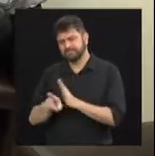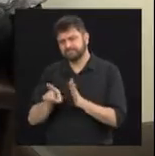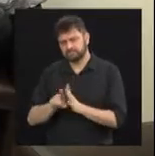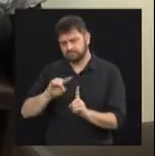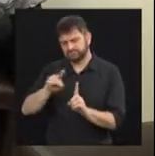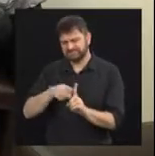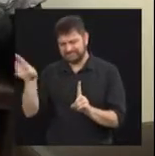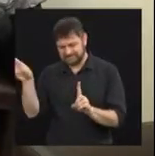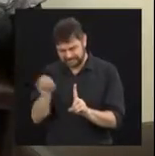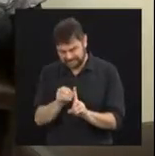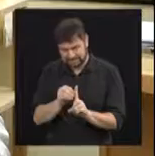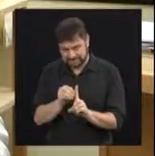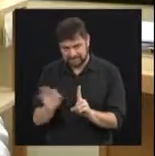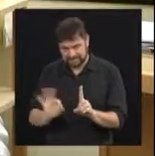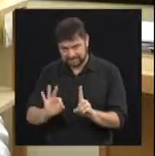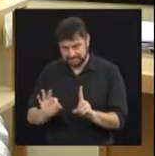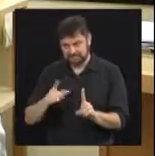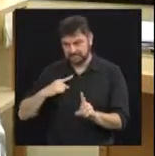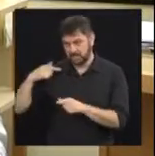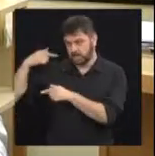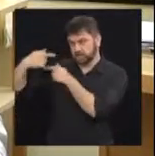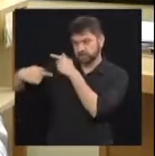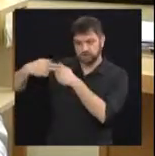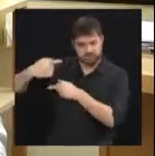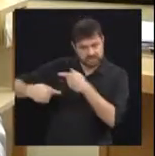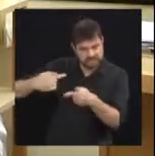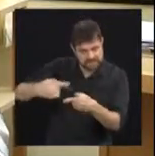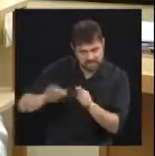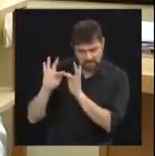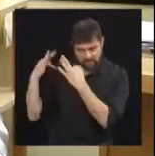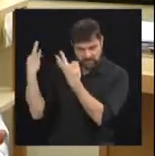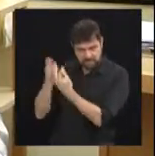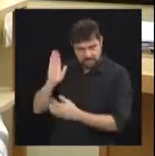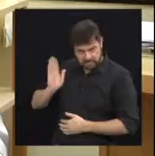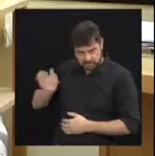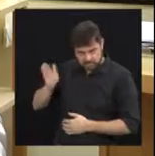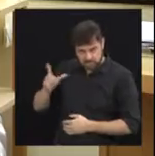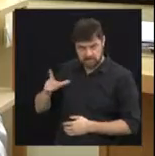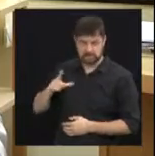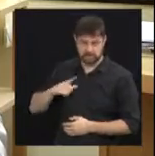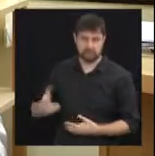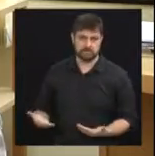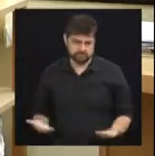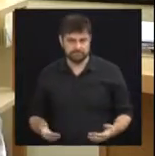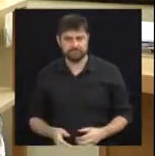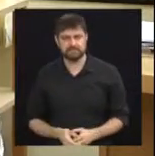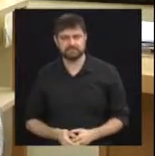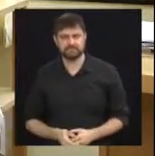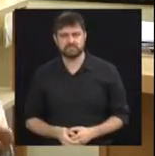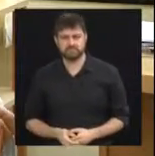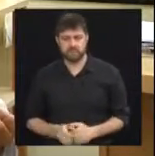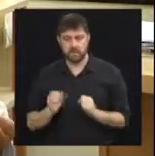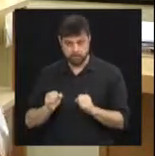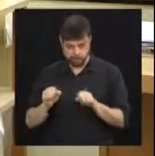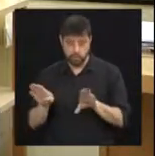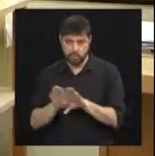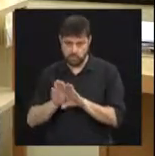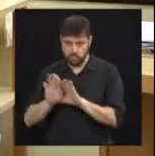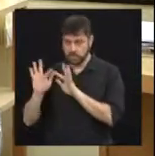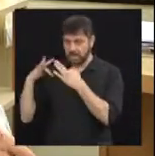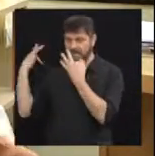infertilidade, ela é hereditária? Existem algumas situações em que pode haver um fator